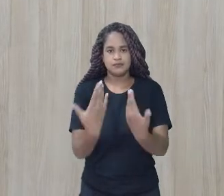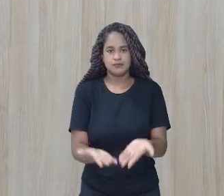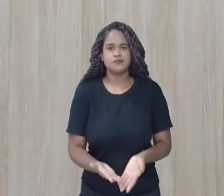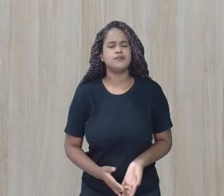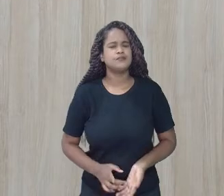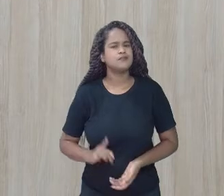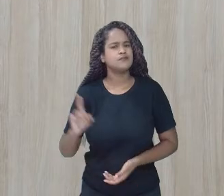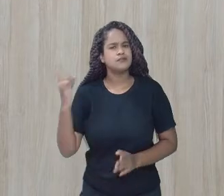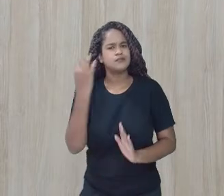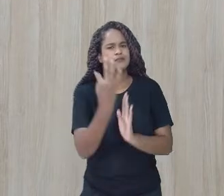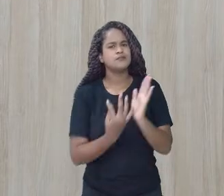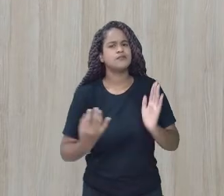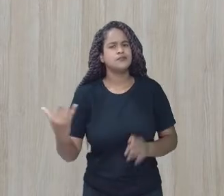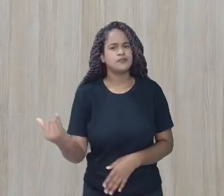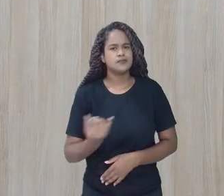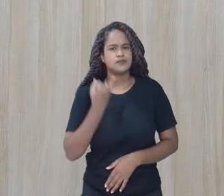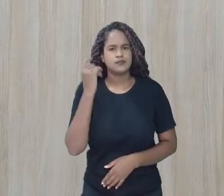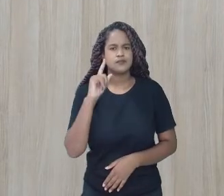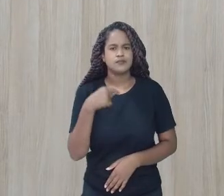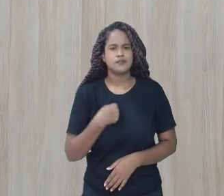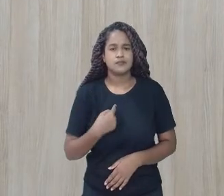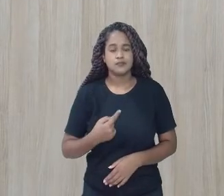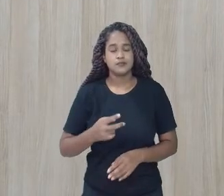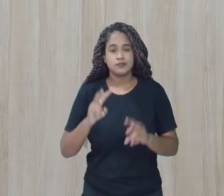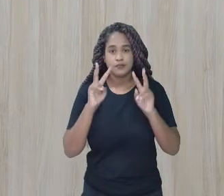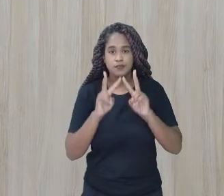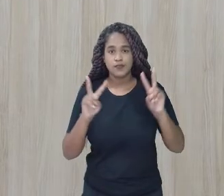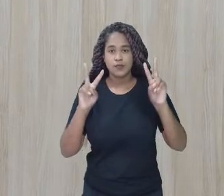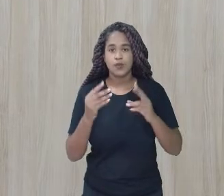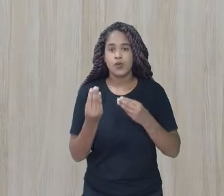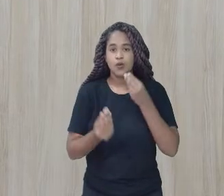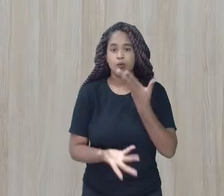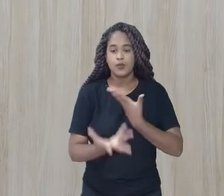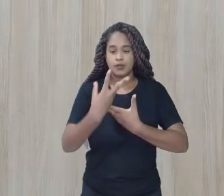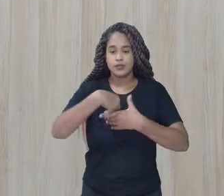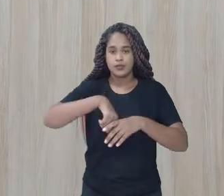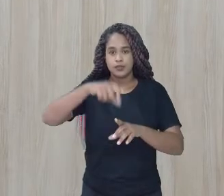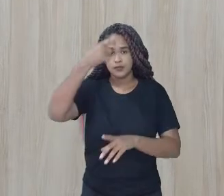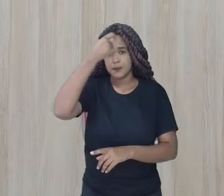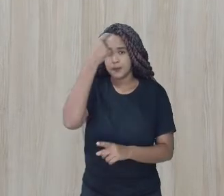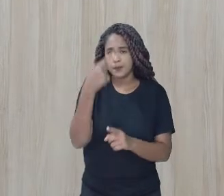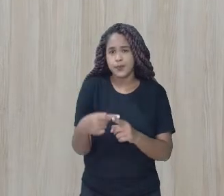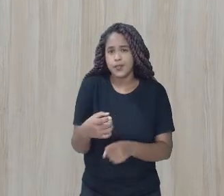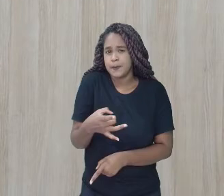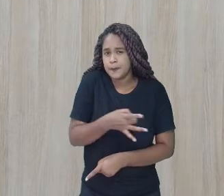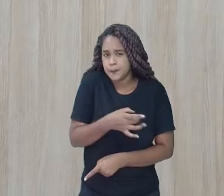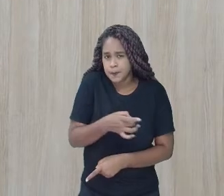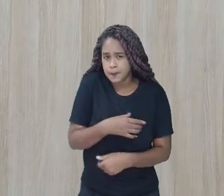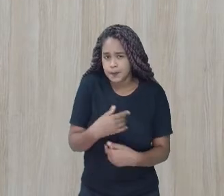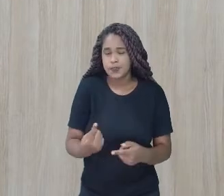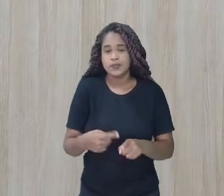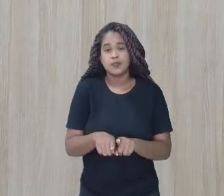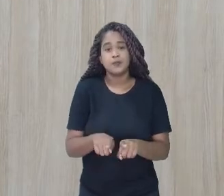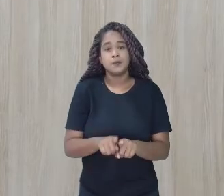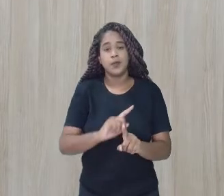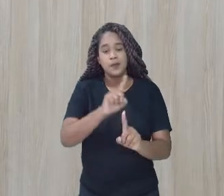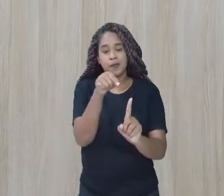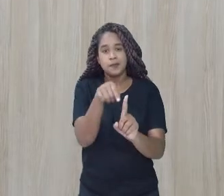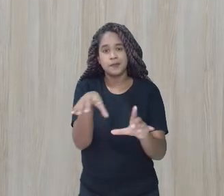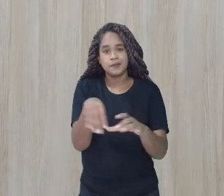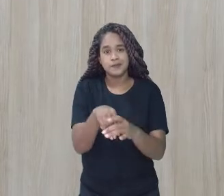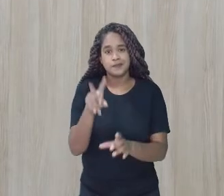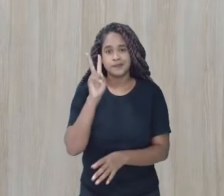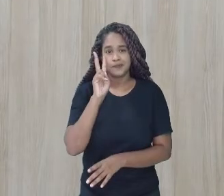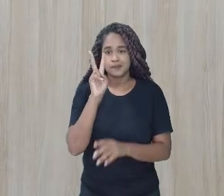para a gente entender como se constrói a cabeça dessa personagem, por que ela tem tanto medo e a função dela diante